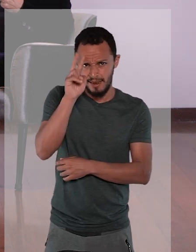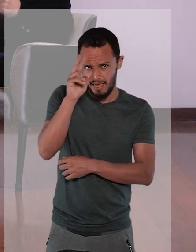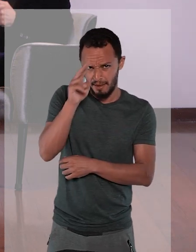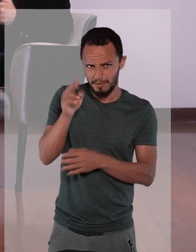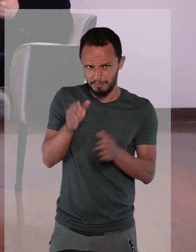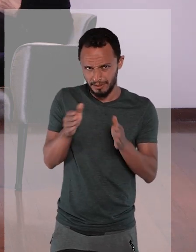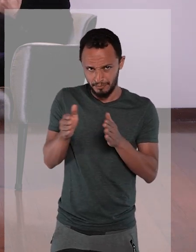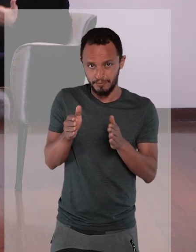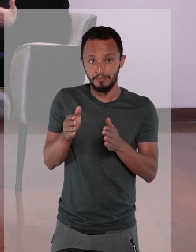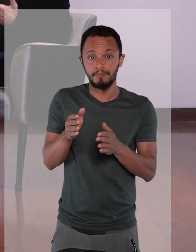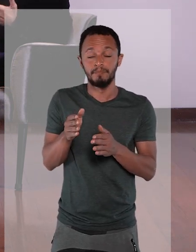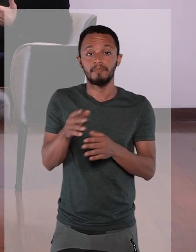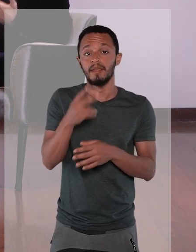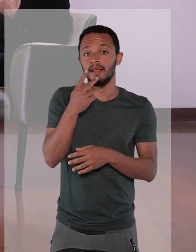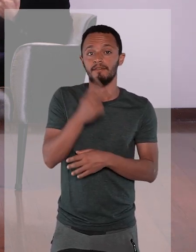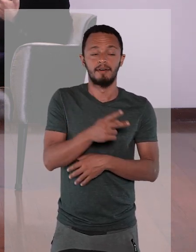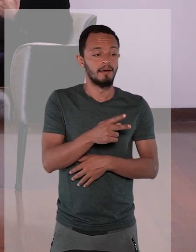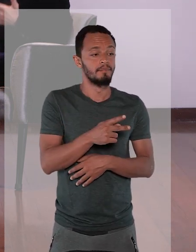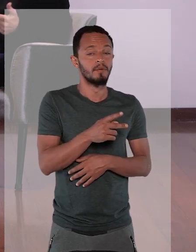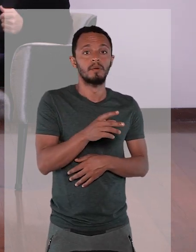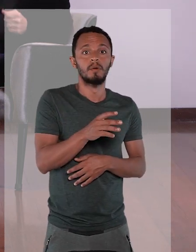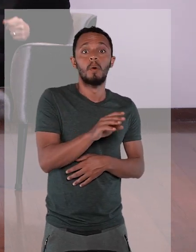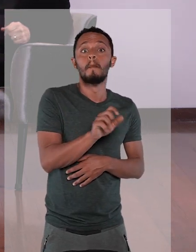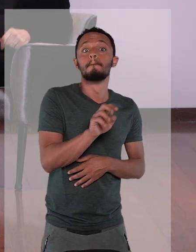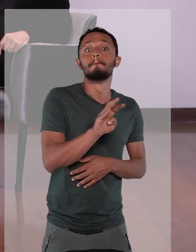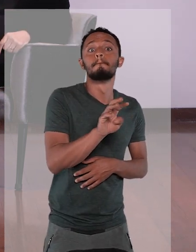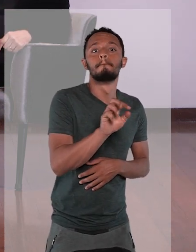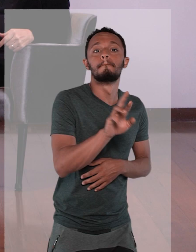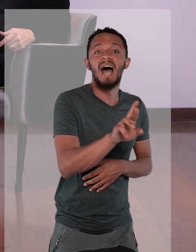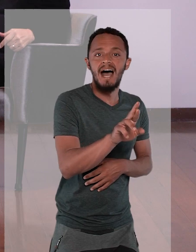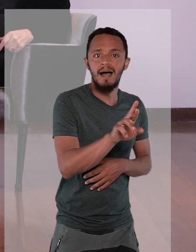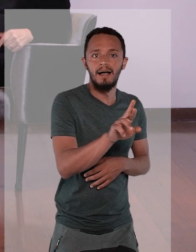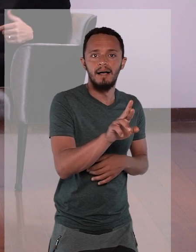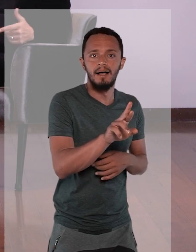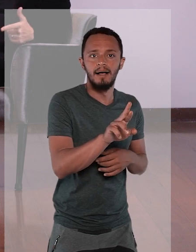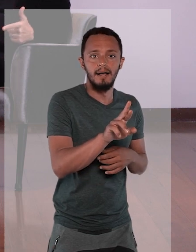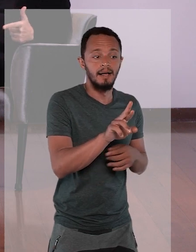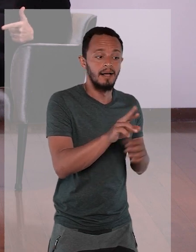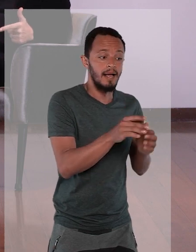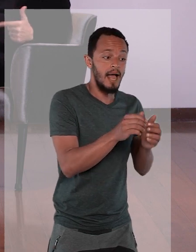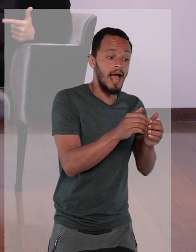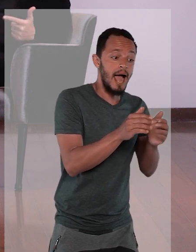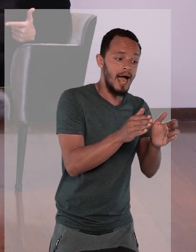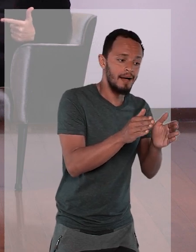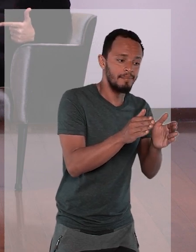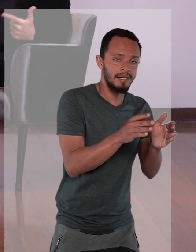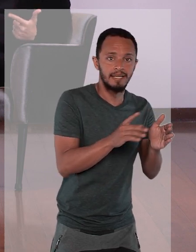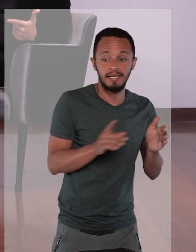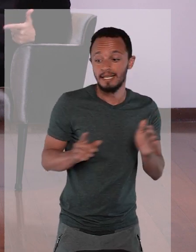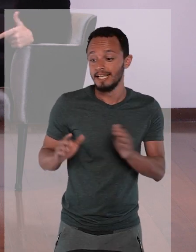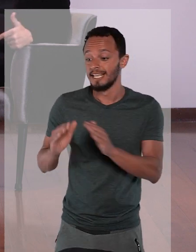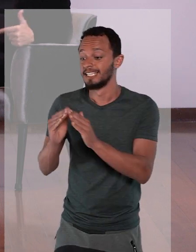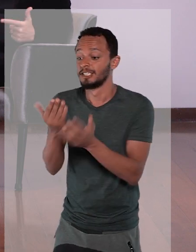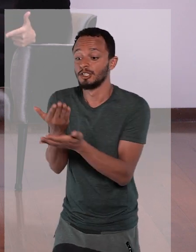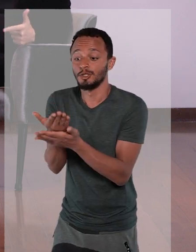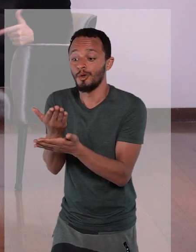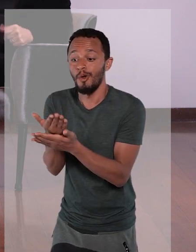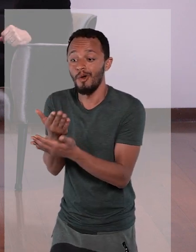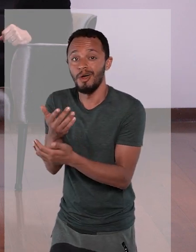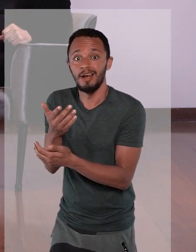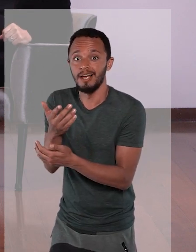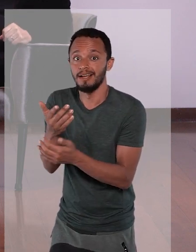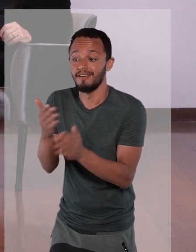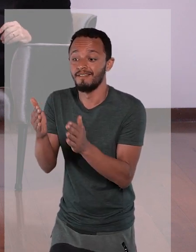Por que vocês abrem o boteco e não abrem as escolas? Né? Por que vocês liberam o futebol e não liberam